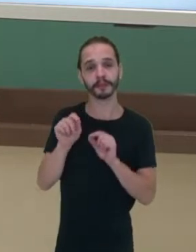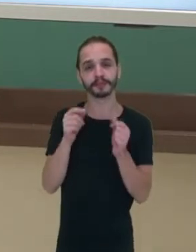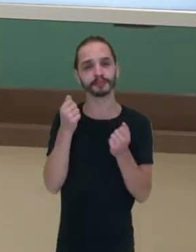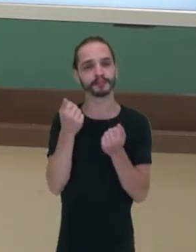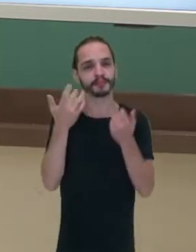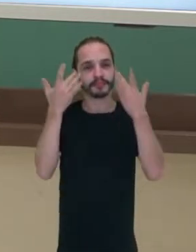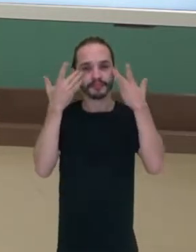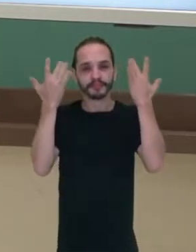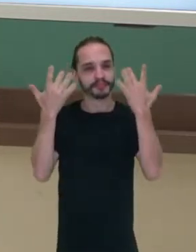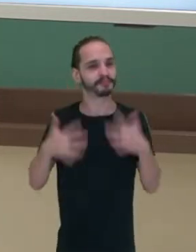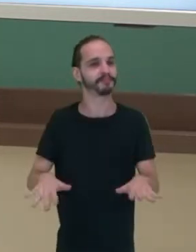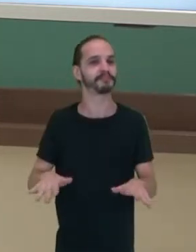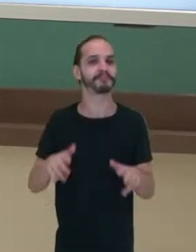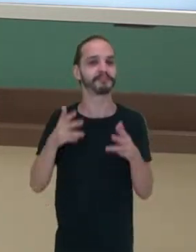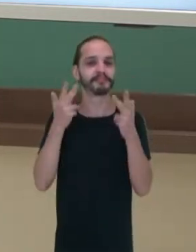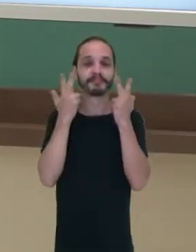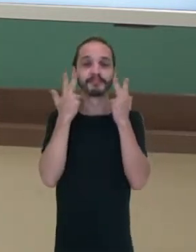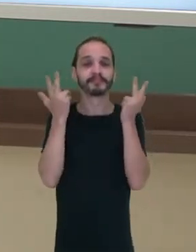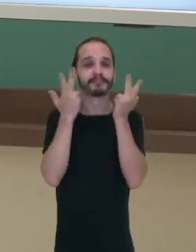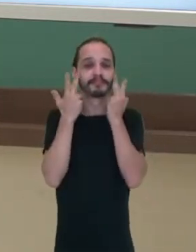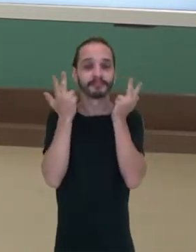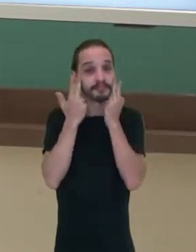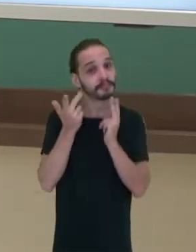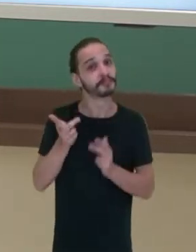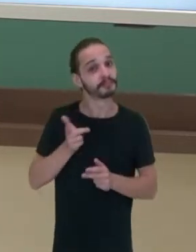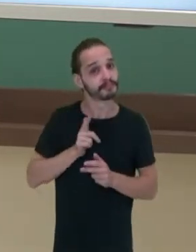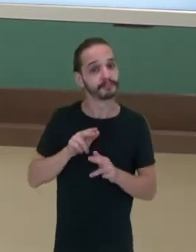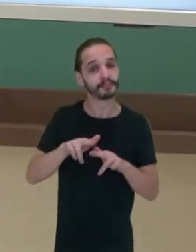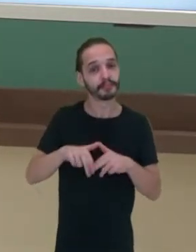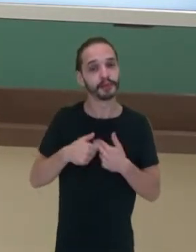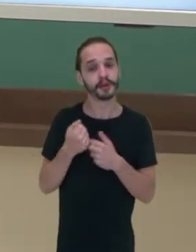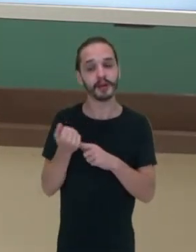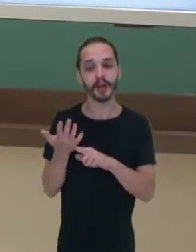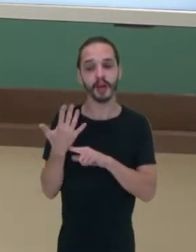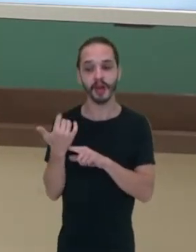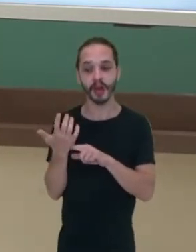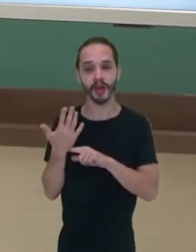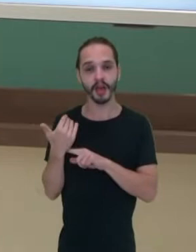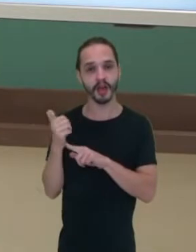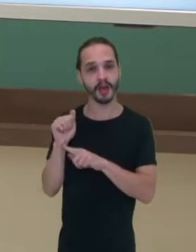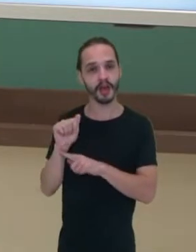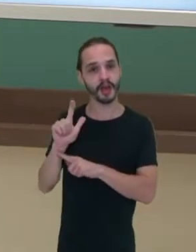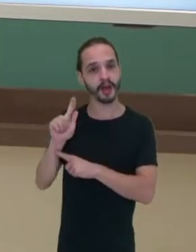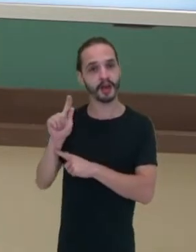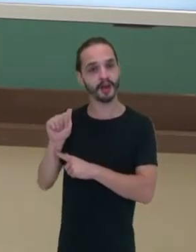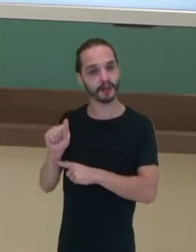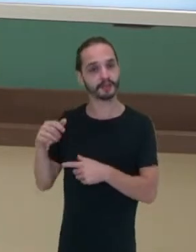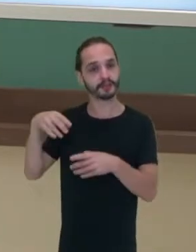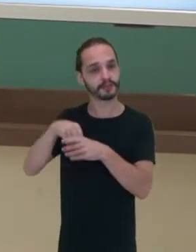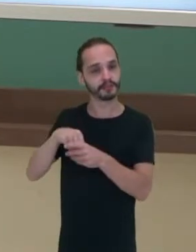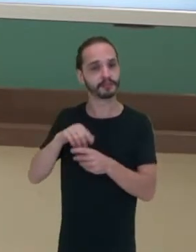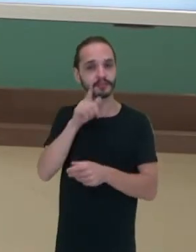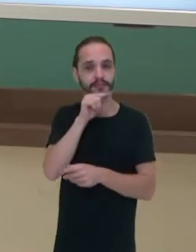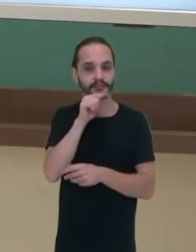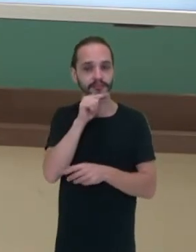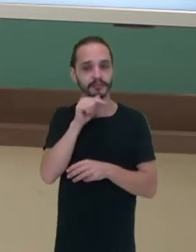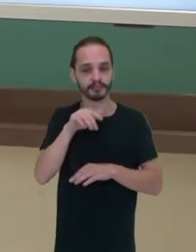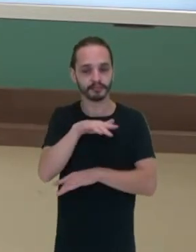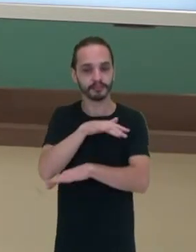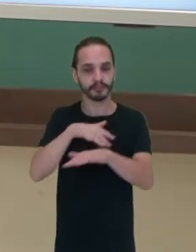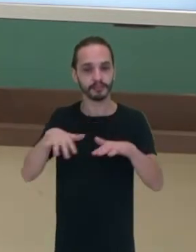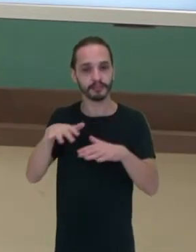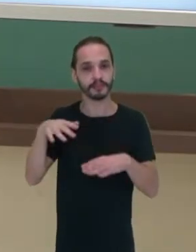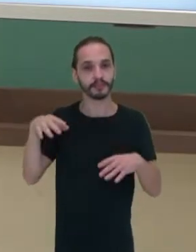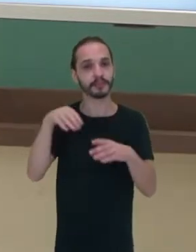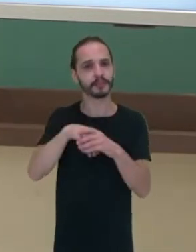é natural, isso mesmo. Graças às algas, presença das algas ali, representantes do